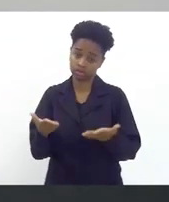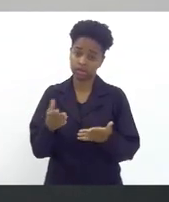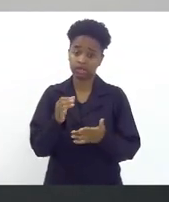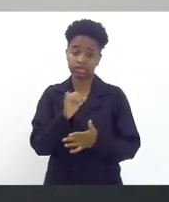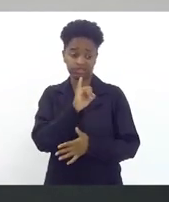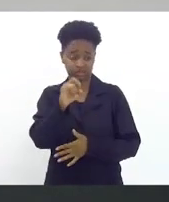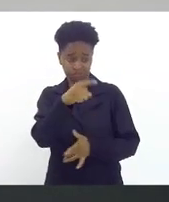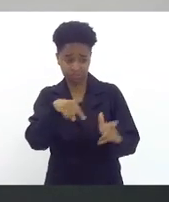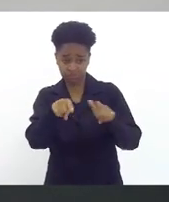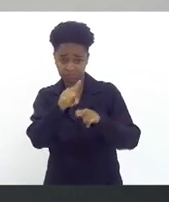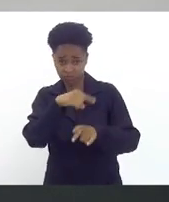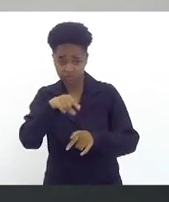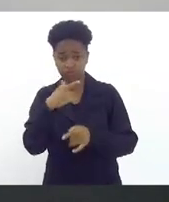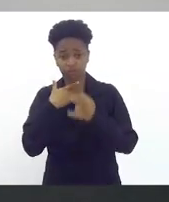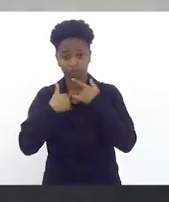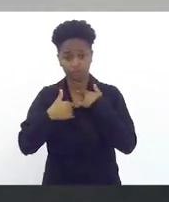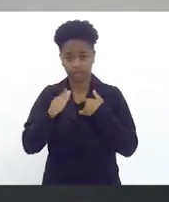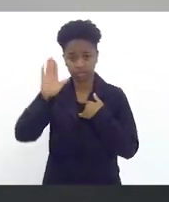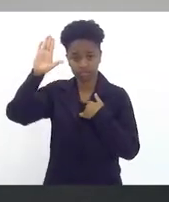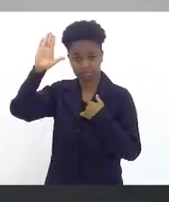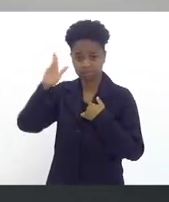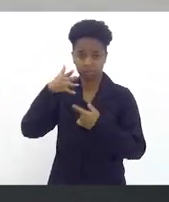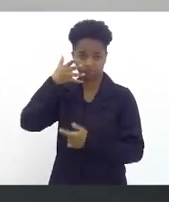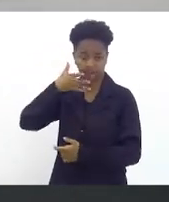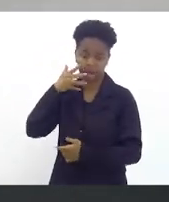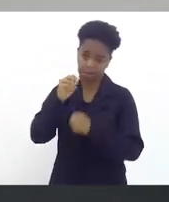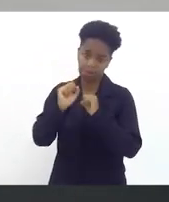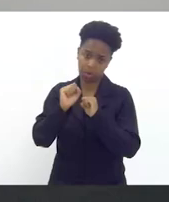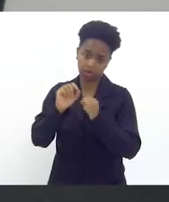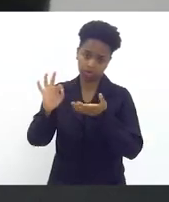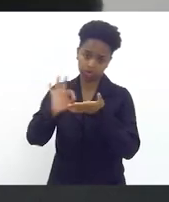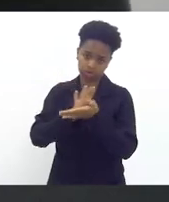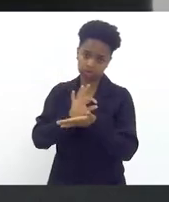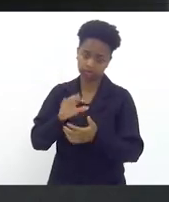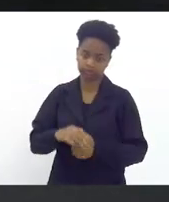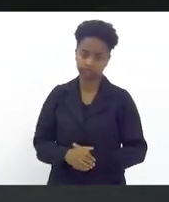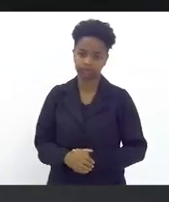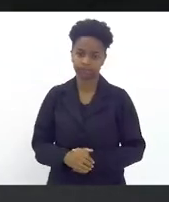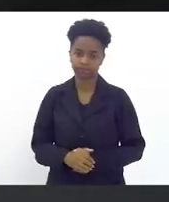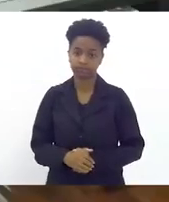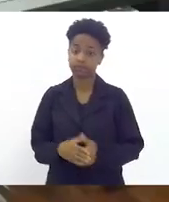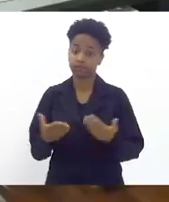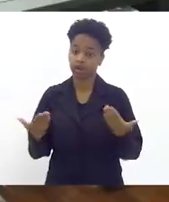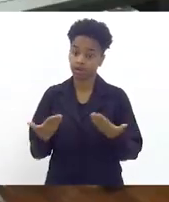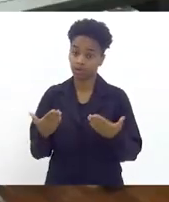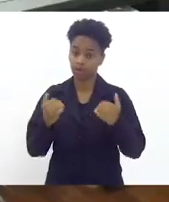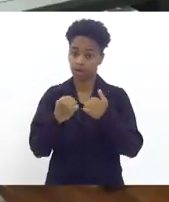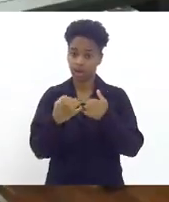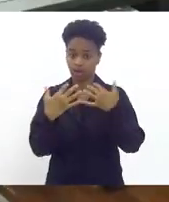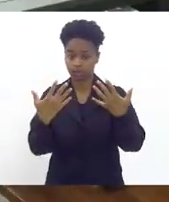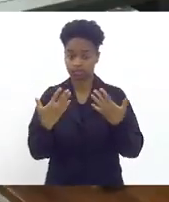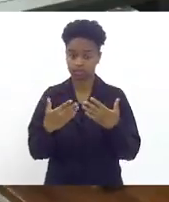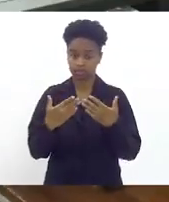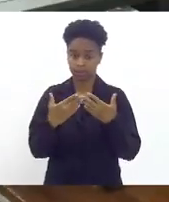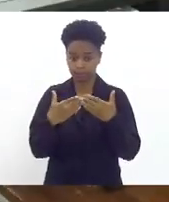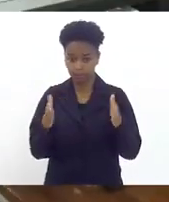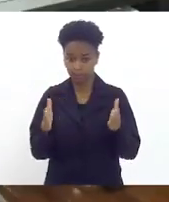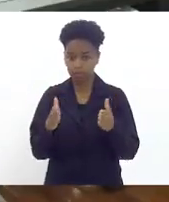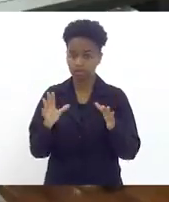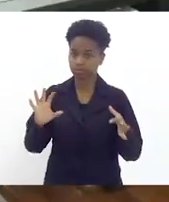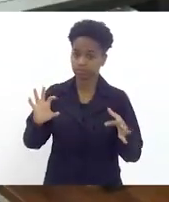todas afirmar todas as pessoas aqui presentes podem se inscrever essa é uma audiência pública conjunta